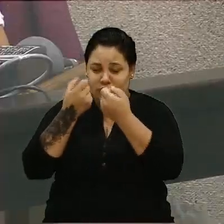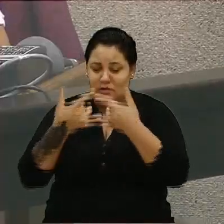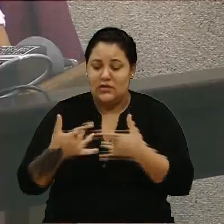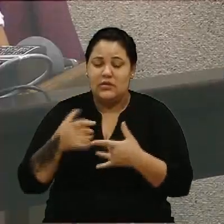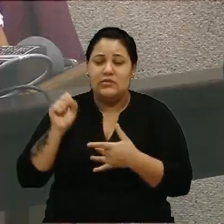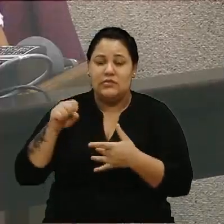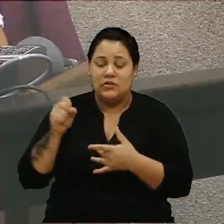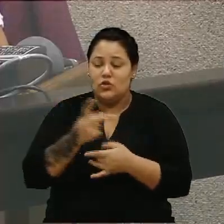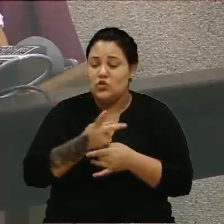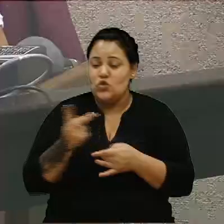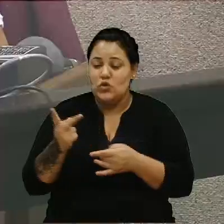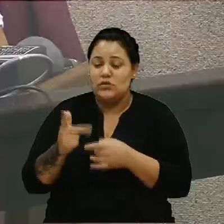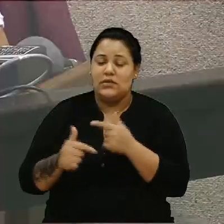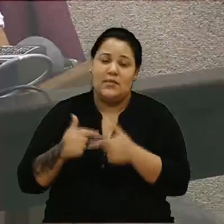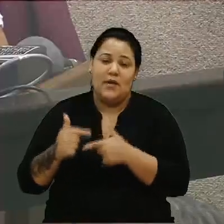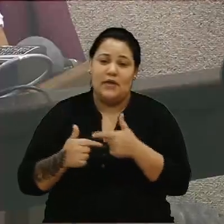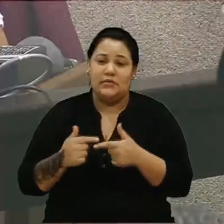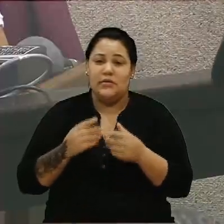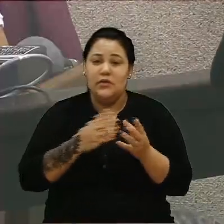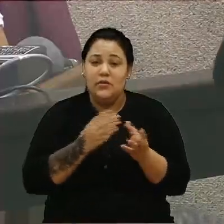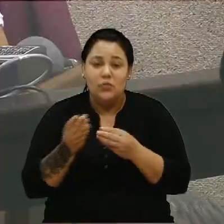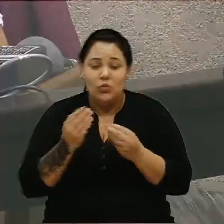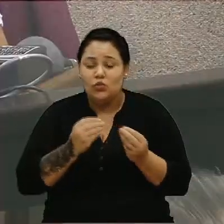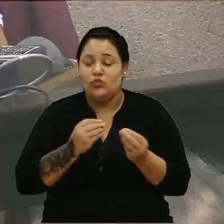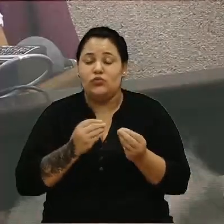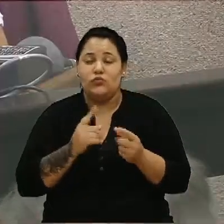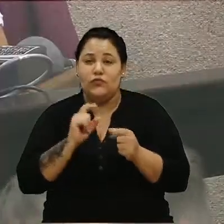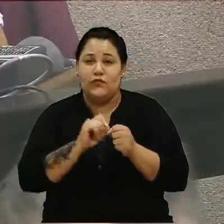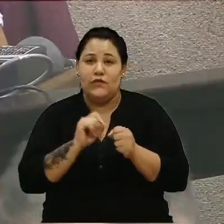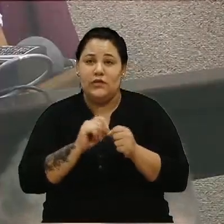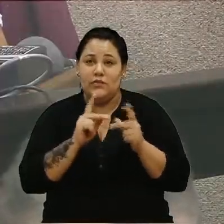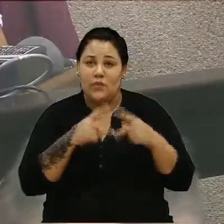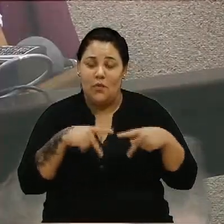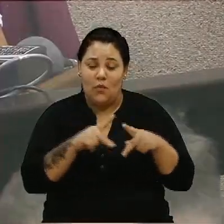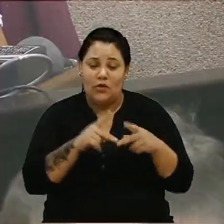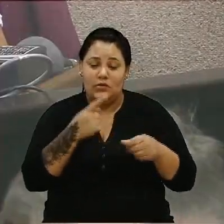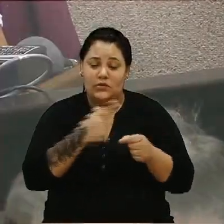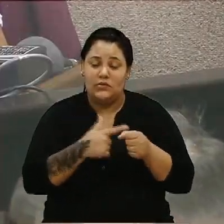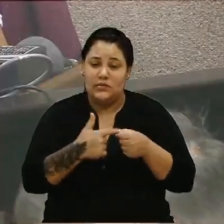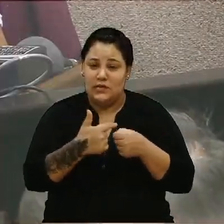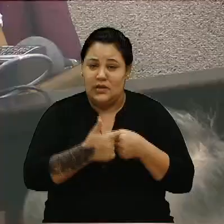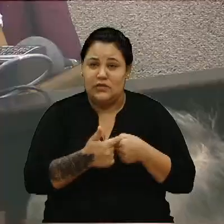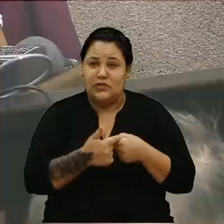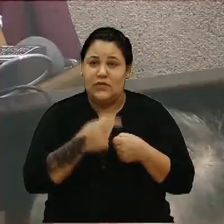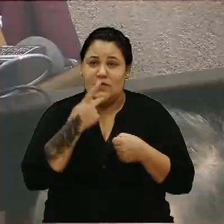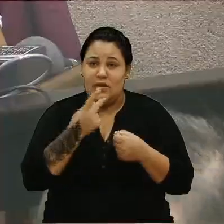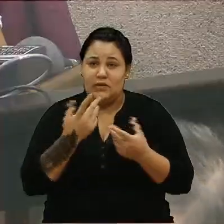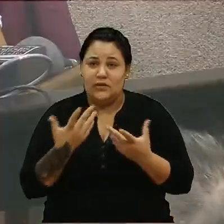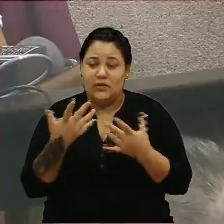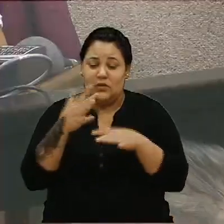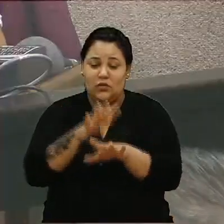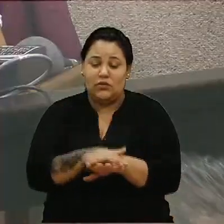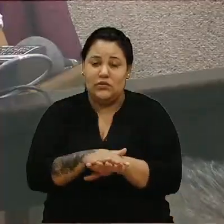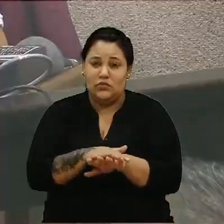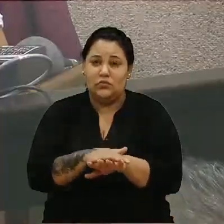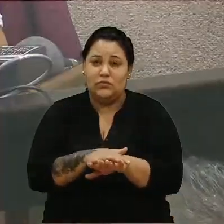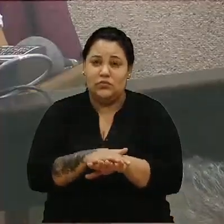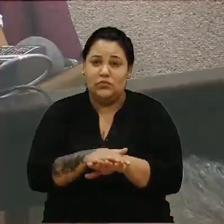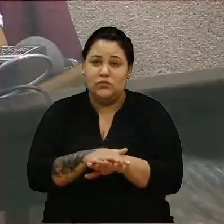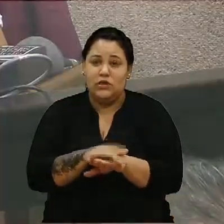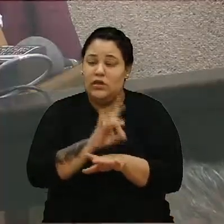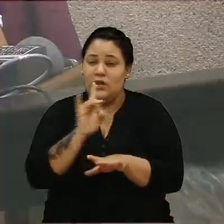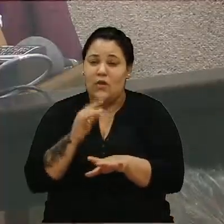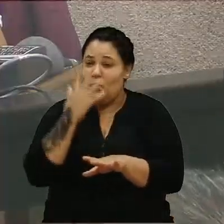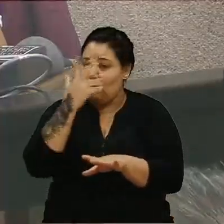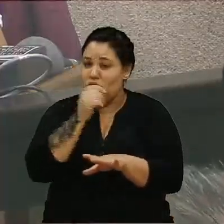2 serviços que muito servem para a nossa cidade na questão da inclusão. E ele não pode ser bonito só